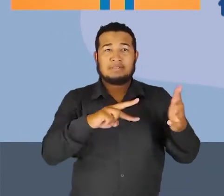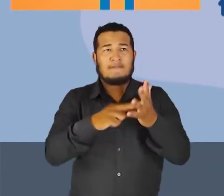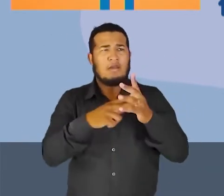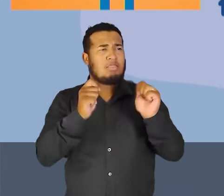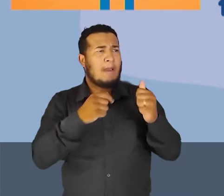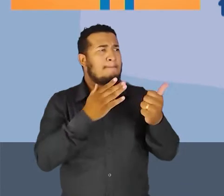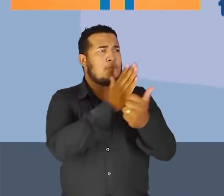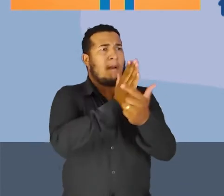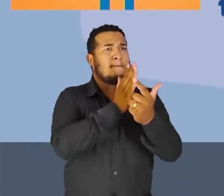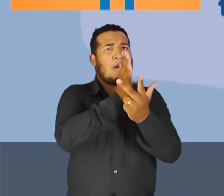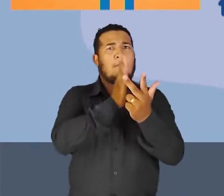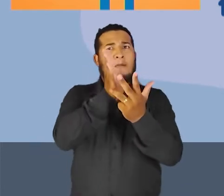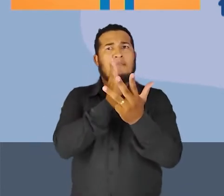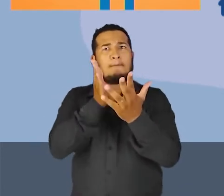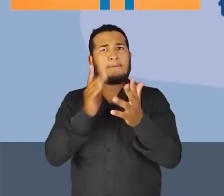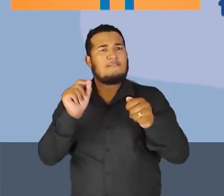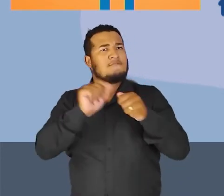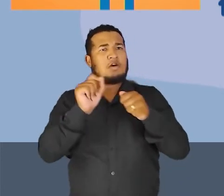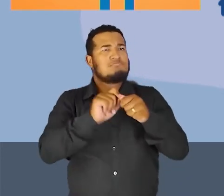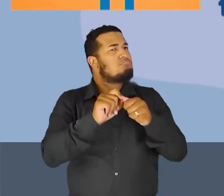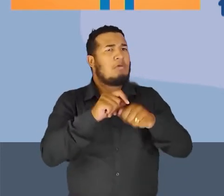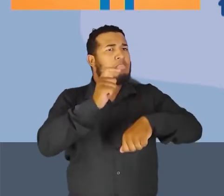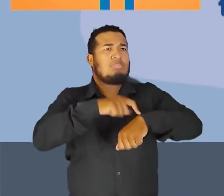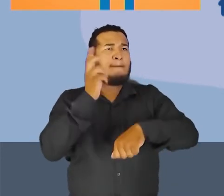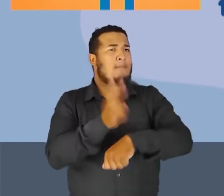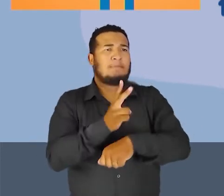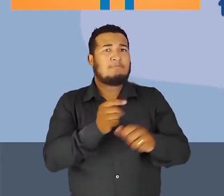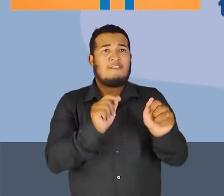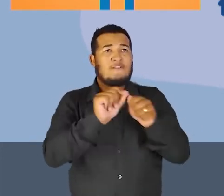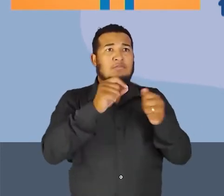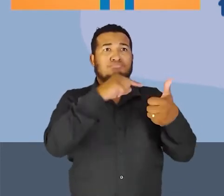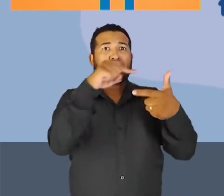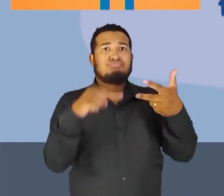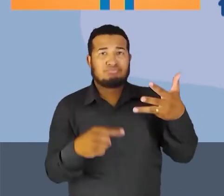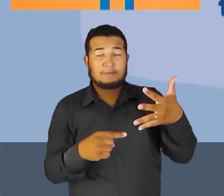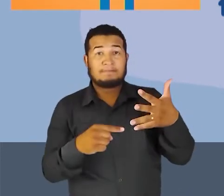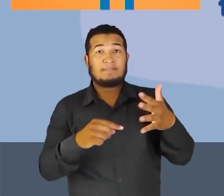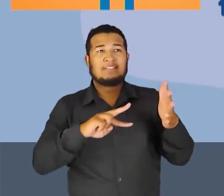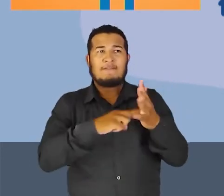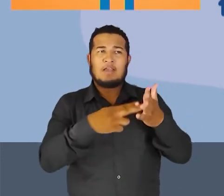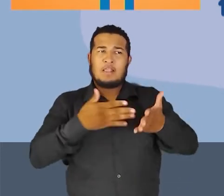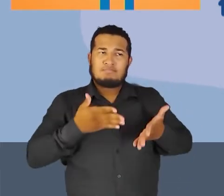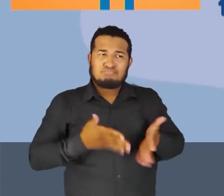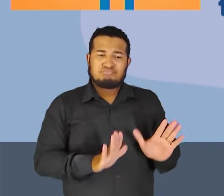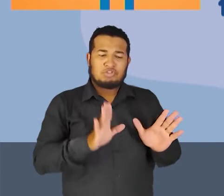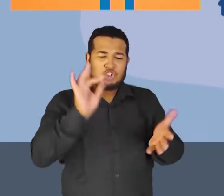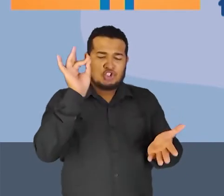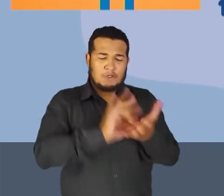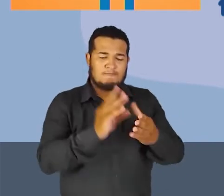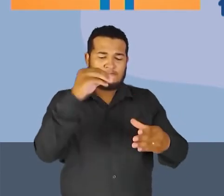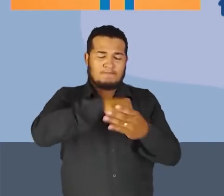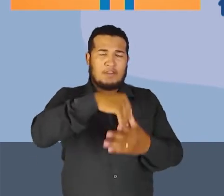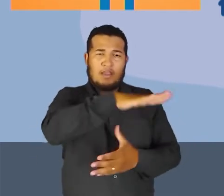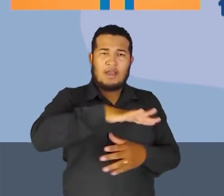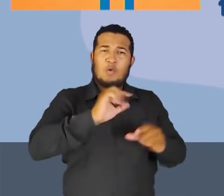que é multifacetada, que faz muitas coisas ao mesmo tempo. São nativos digitais, nasceram na tecnologia, nasceram em meio